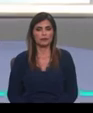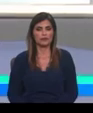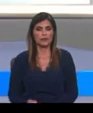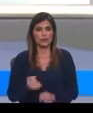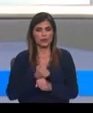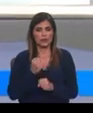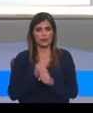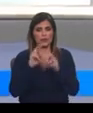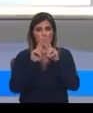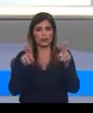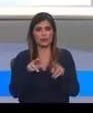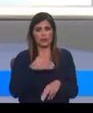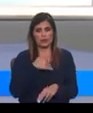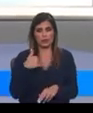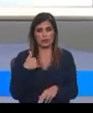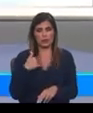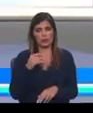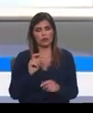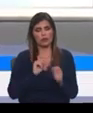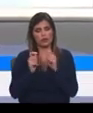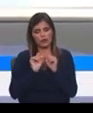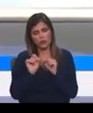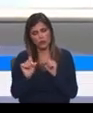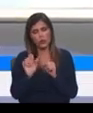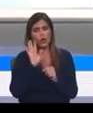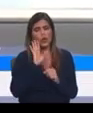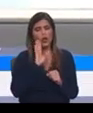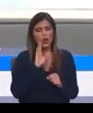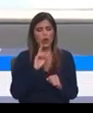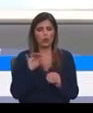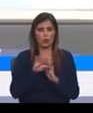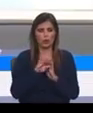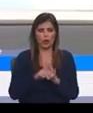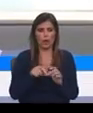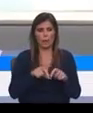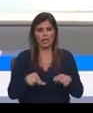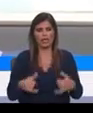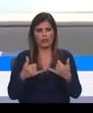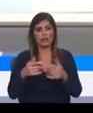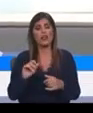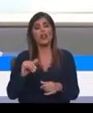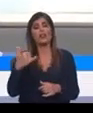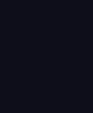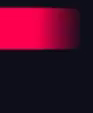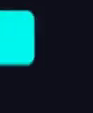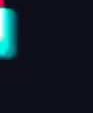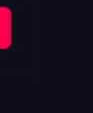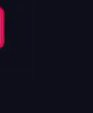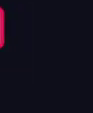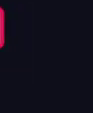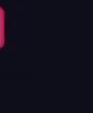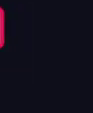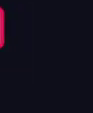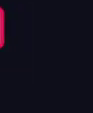Serviço Internacional de Saúde é uma grande reportagem para ver esta noite no Linha da Frente, logo a seguir já o telejornal.